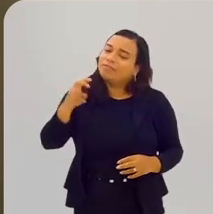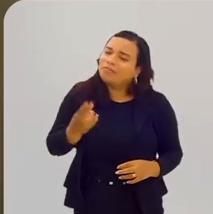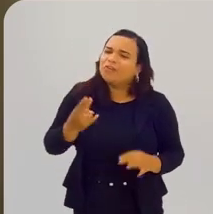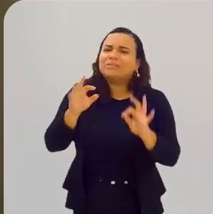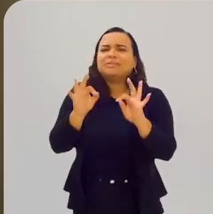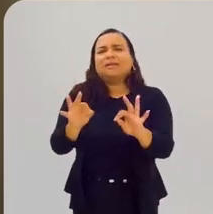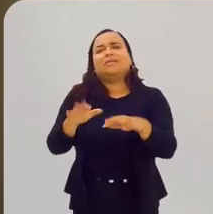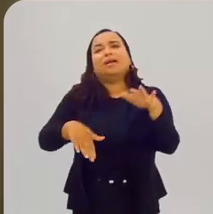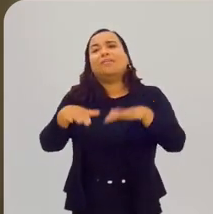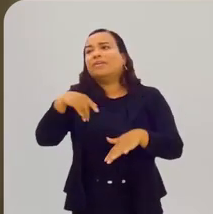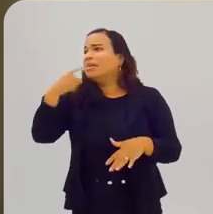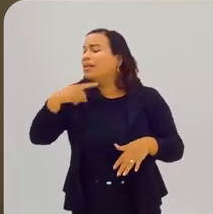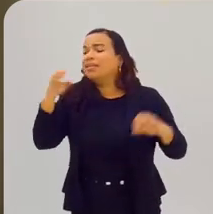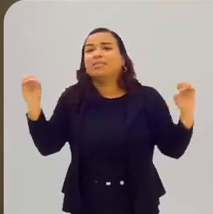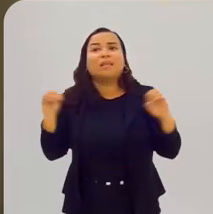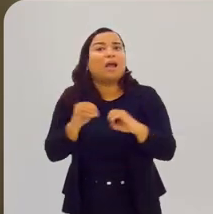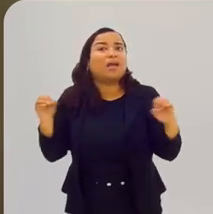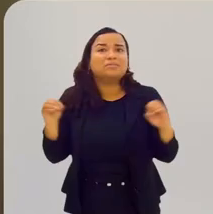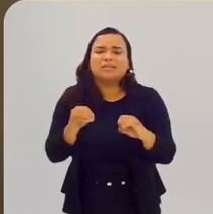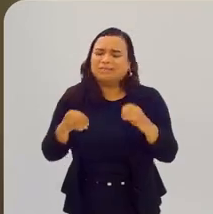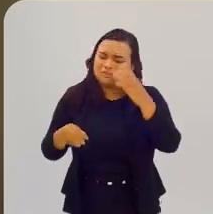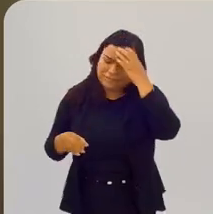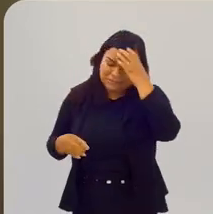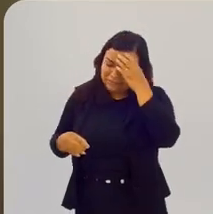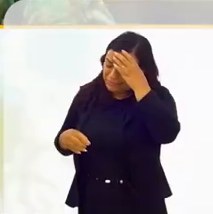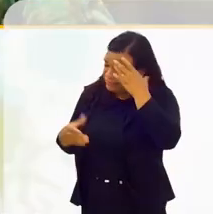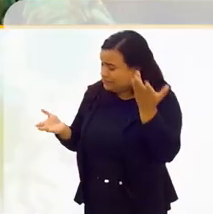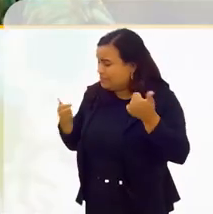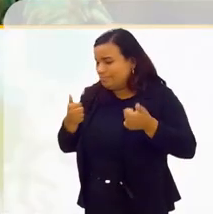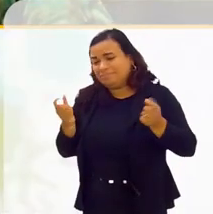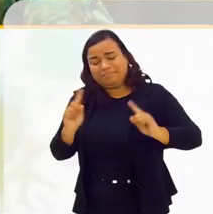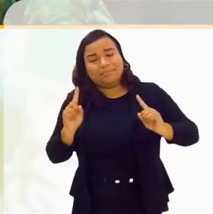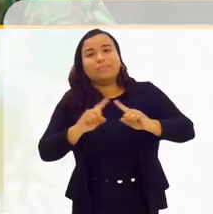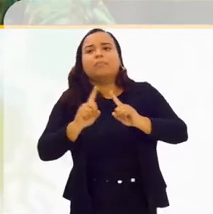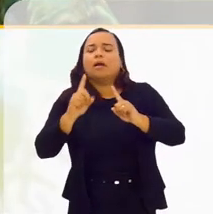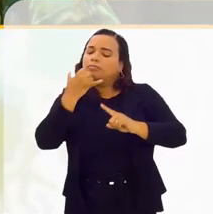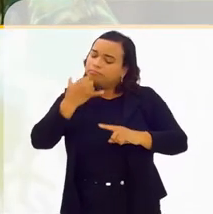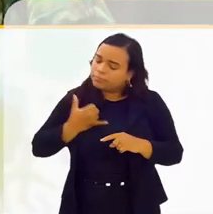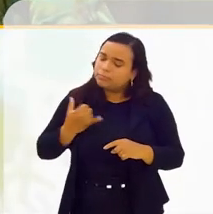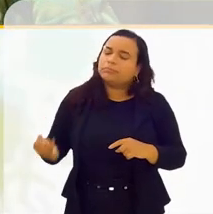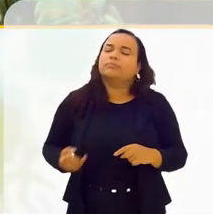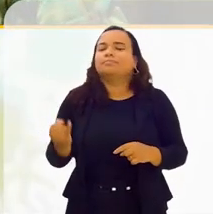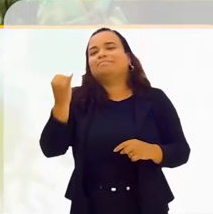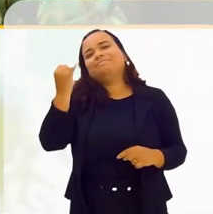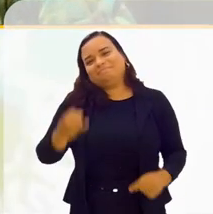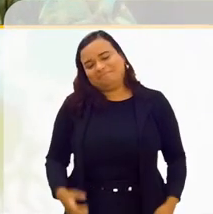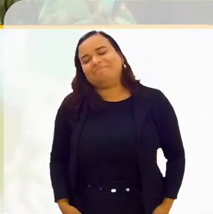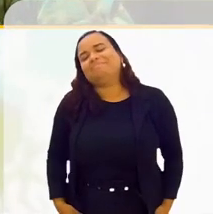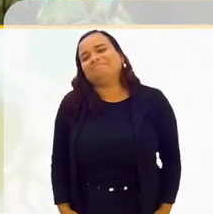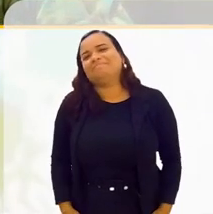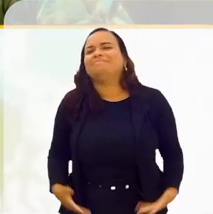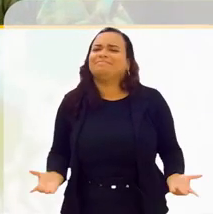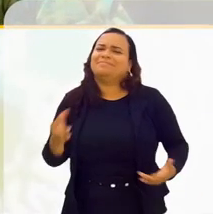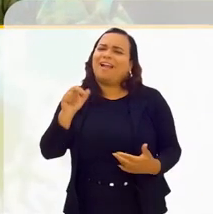errar vai ter dia que você não vai conseguir fazer nada direito mas você falou muito importante